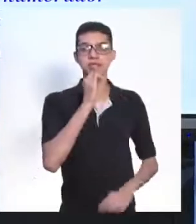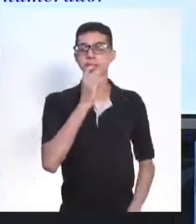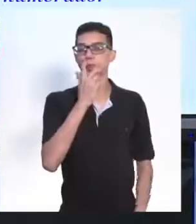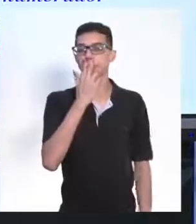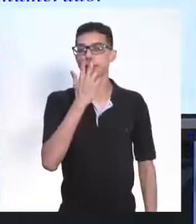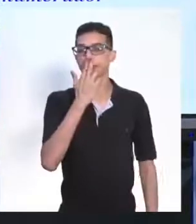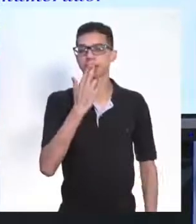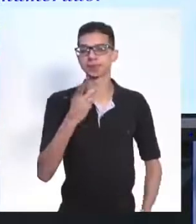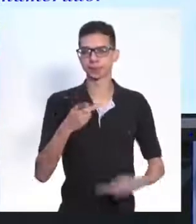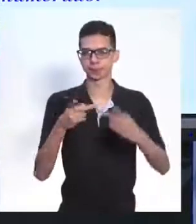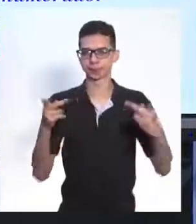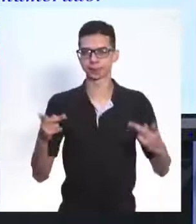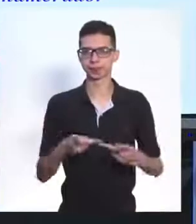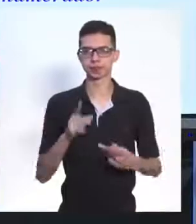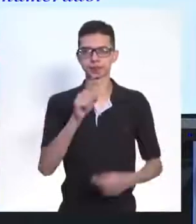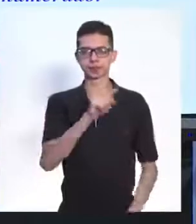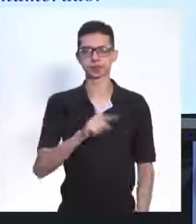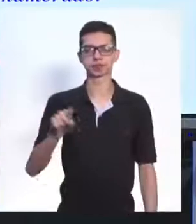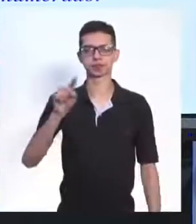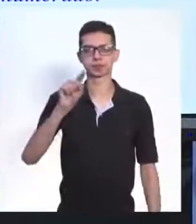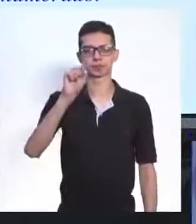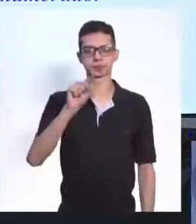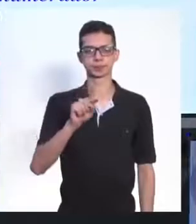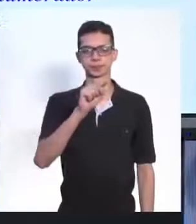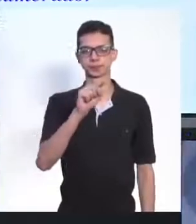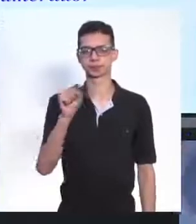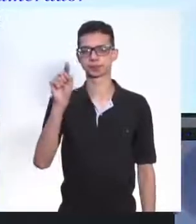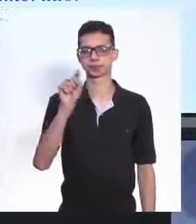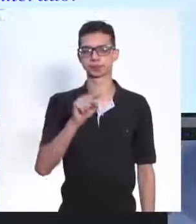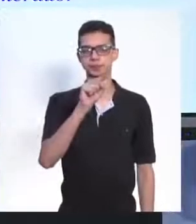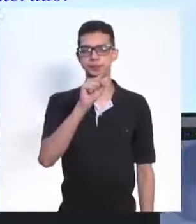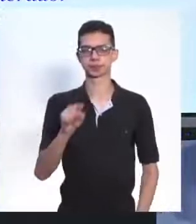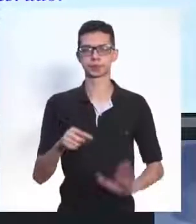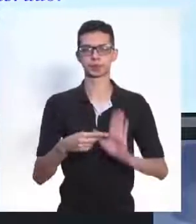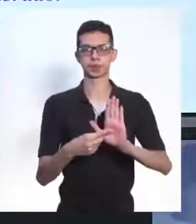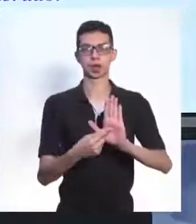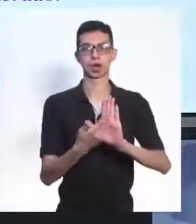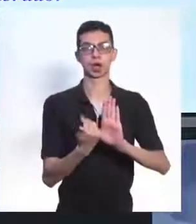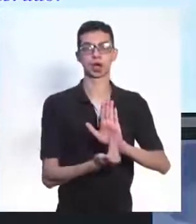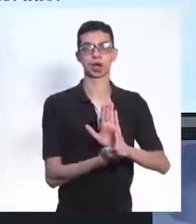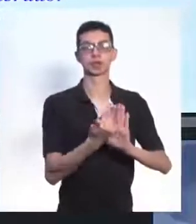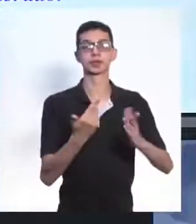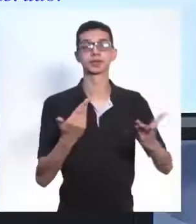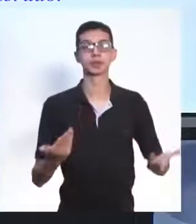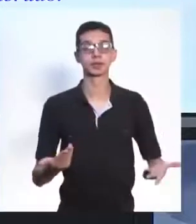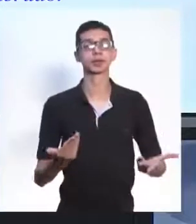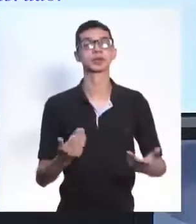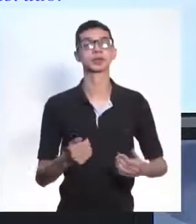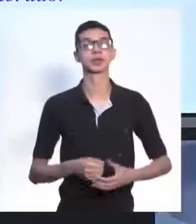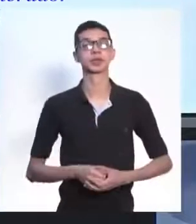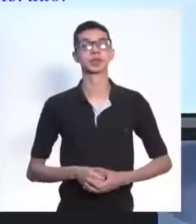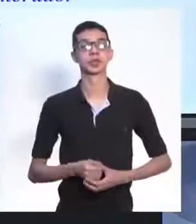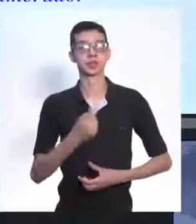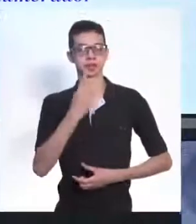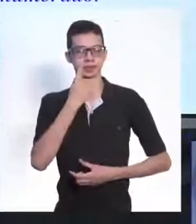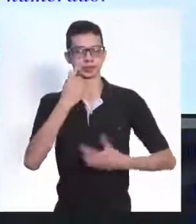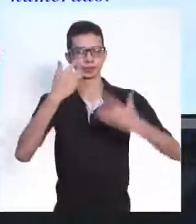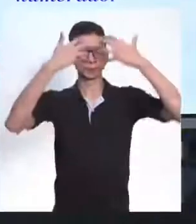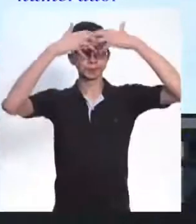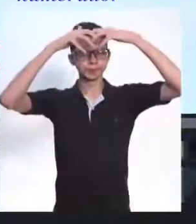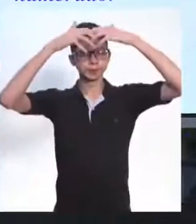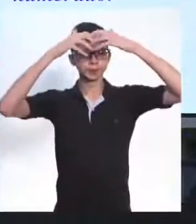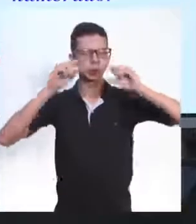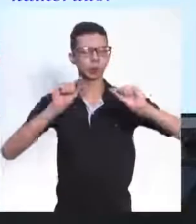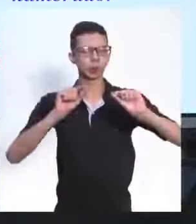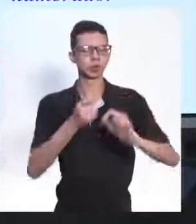partes e vou lá e represento o desenho dela. Então, só vamos retomar quais são essas representações do número racional. O Jonas e